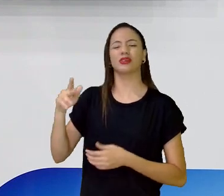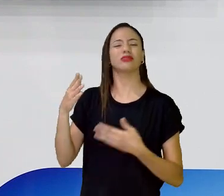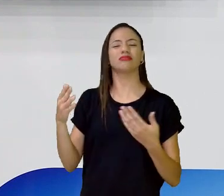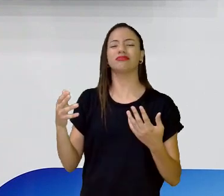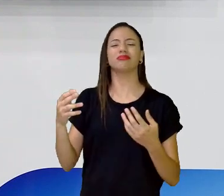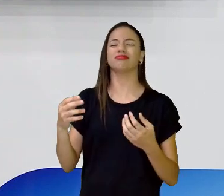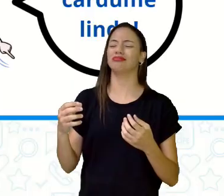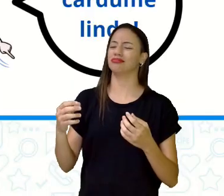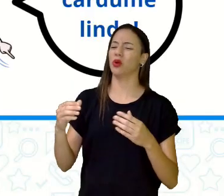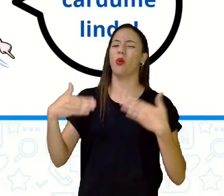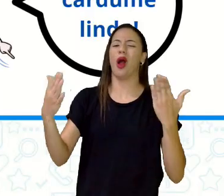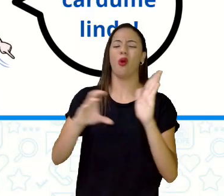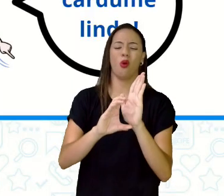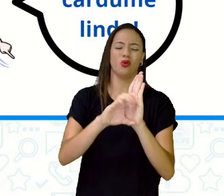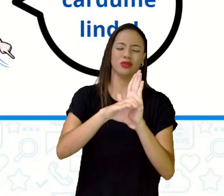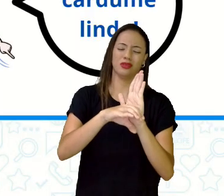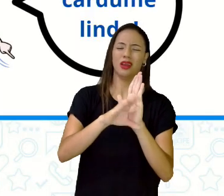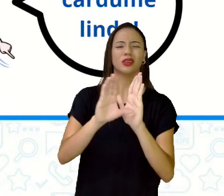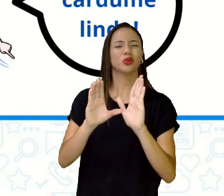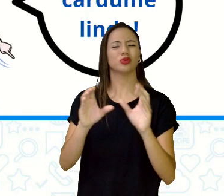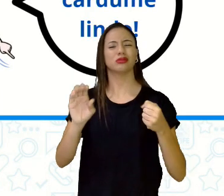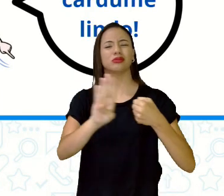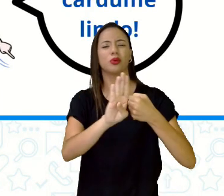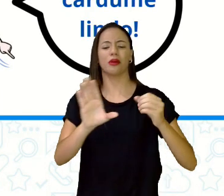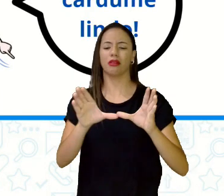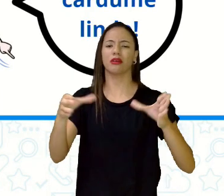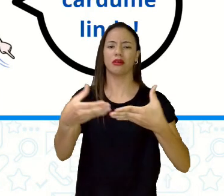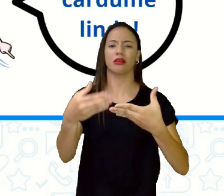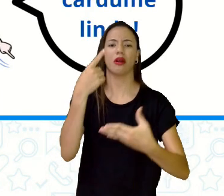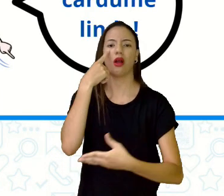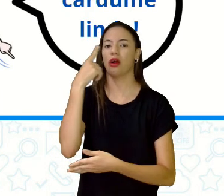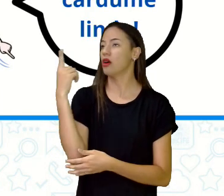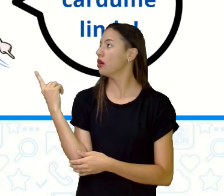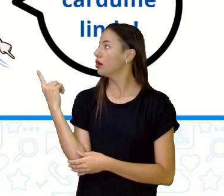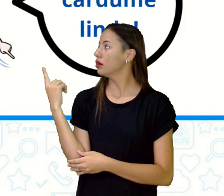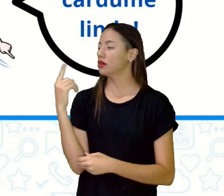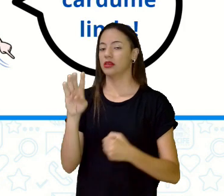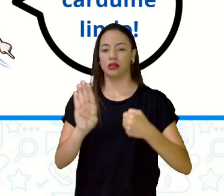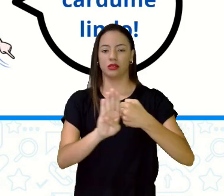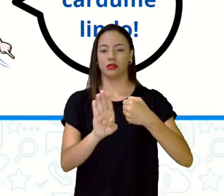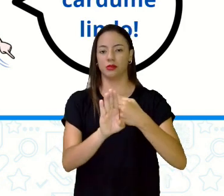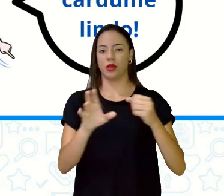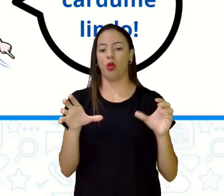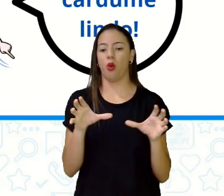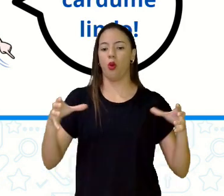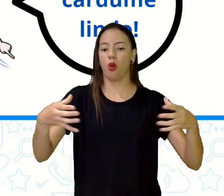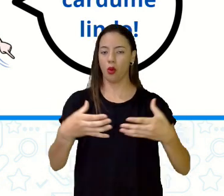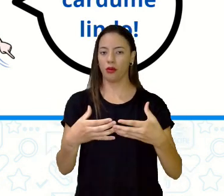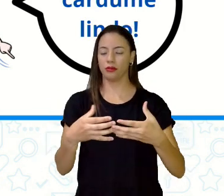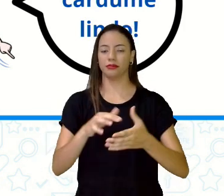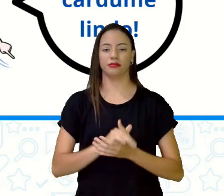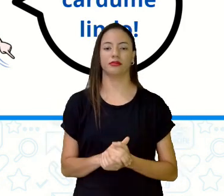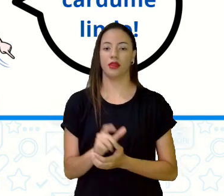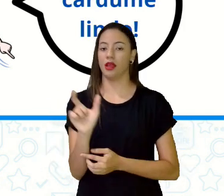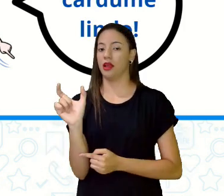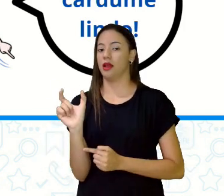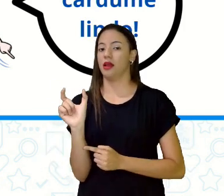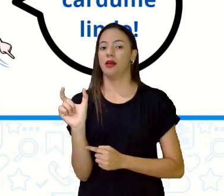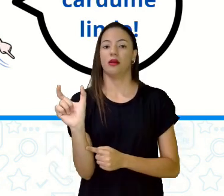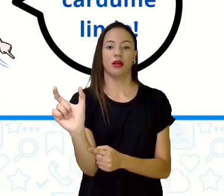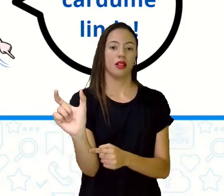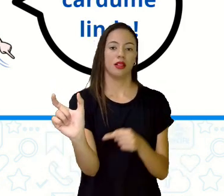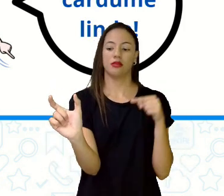de substantivo coletivo? É essa daí, olha. Substantivo coletivo é aquela palavrinha